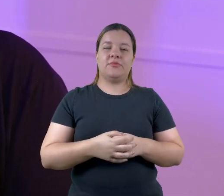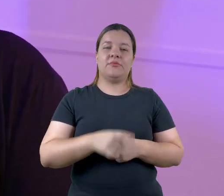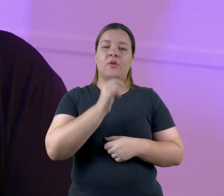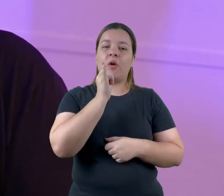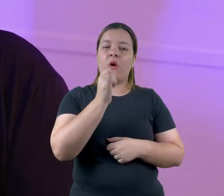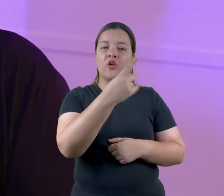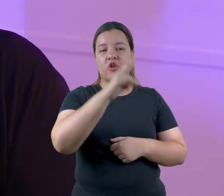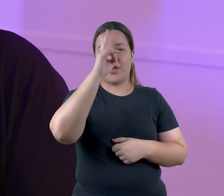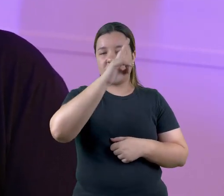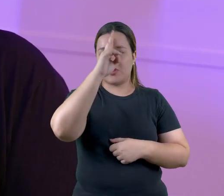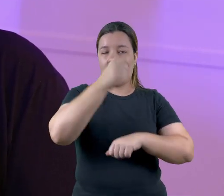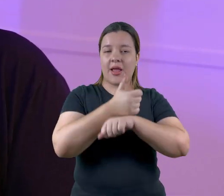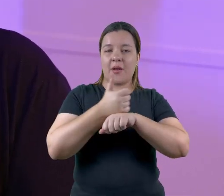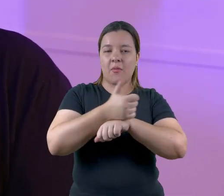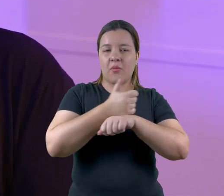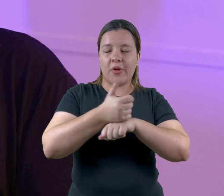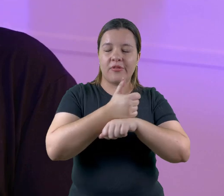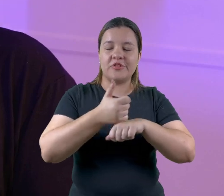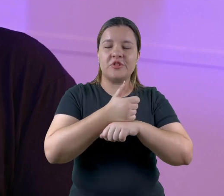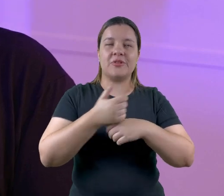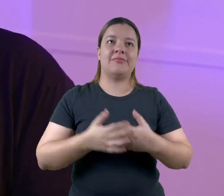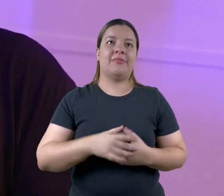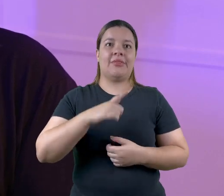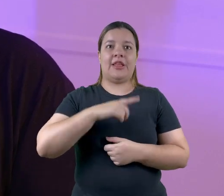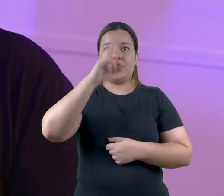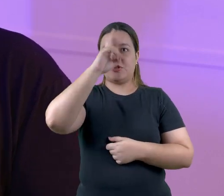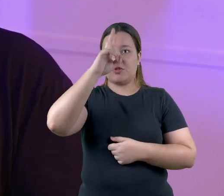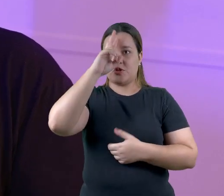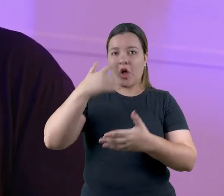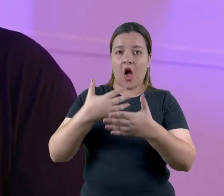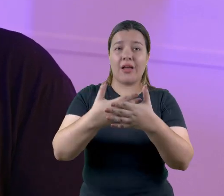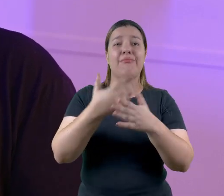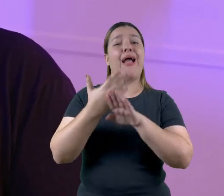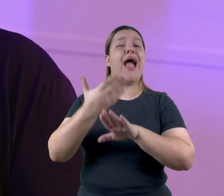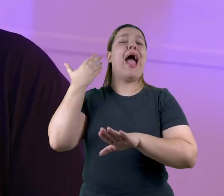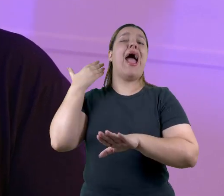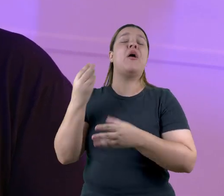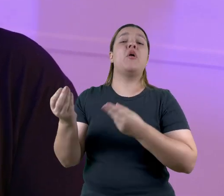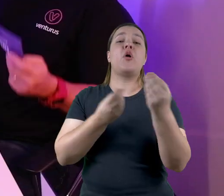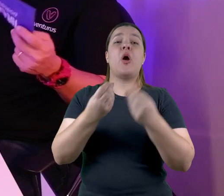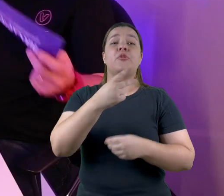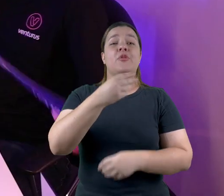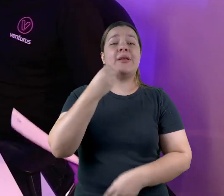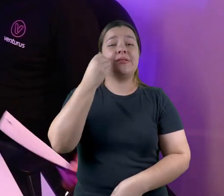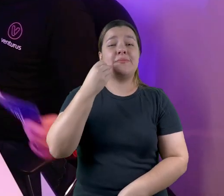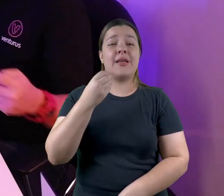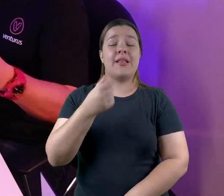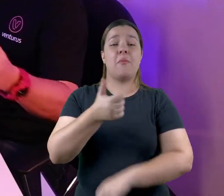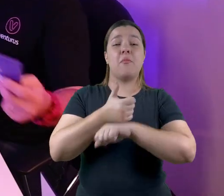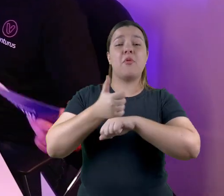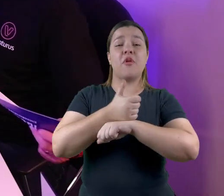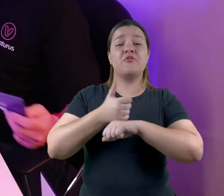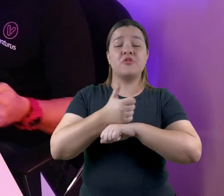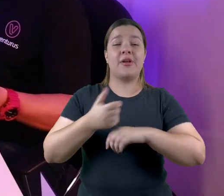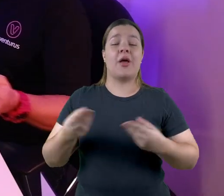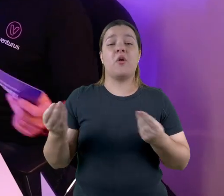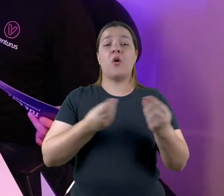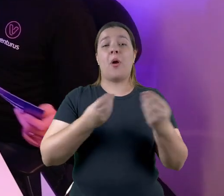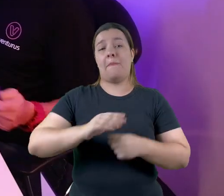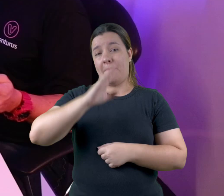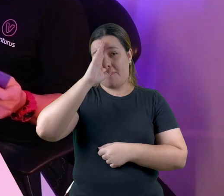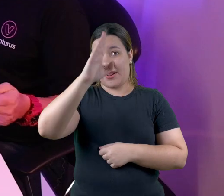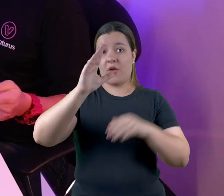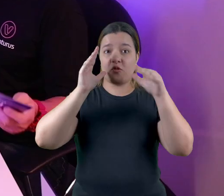começar conta um pouco sobre a sua trajetória já que você falou que tem uma trajetória anterior T Como foi a sua trajetória de mercado aqui